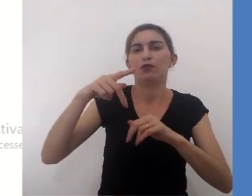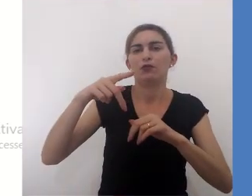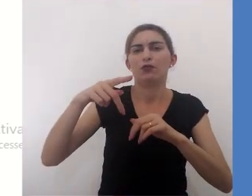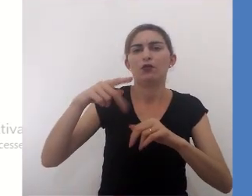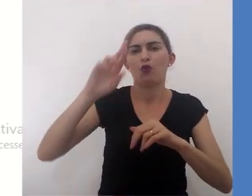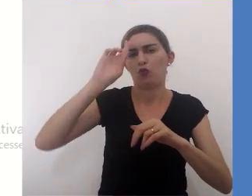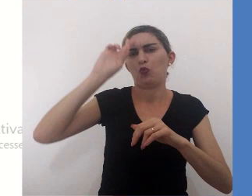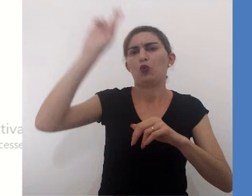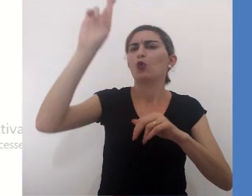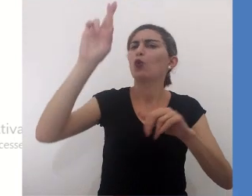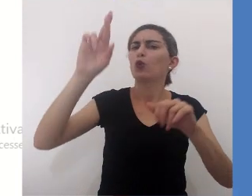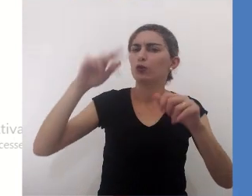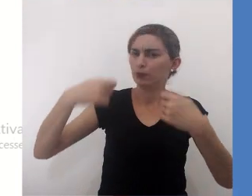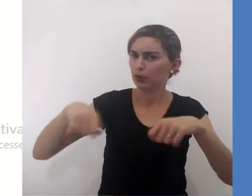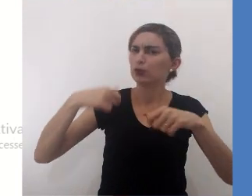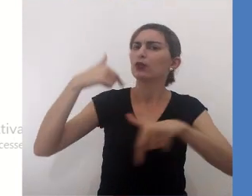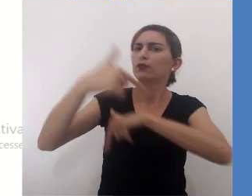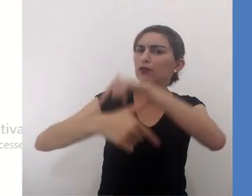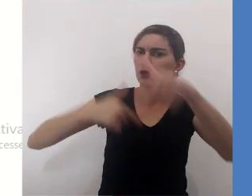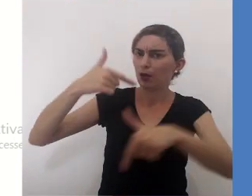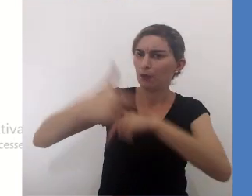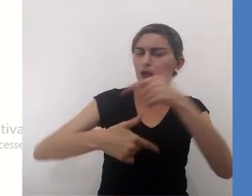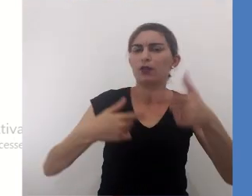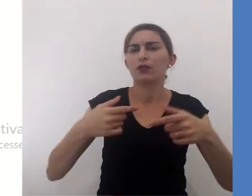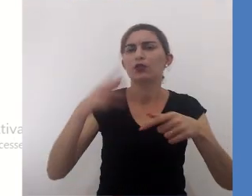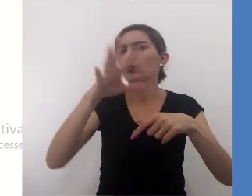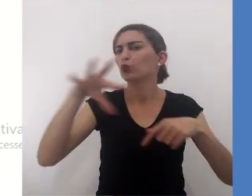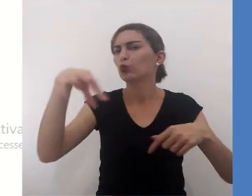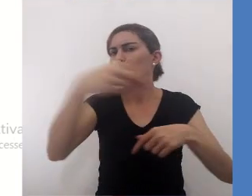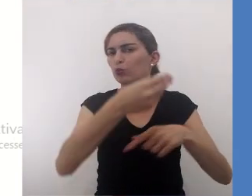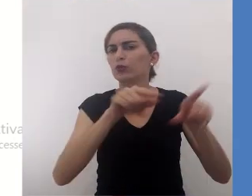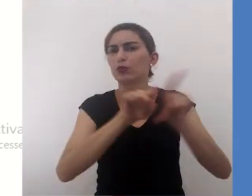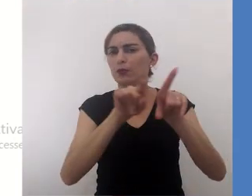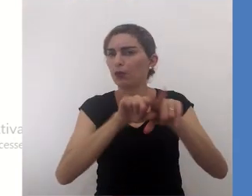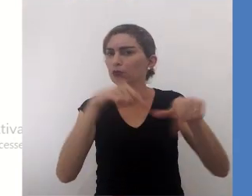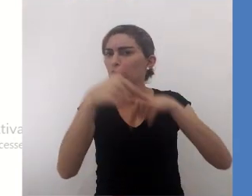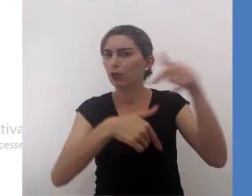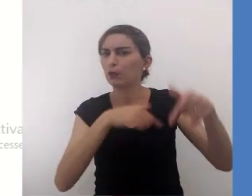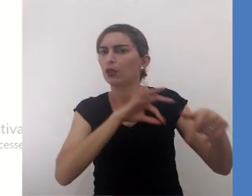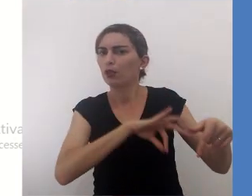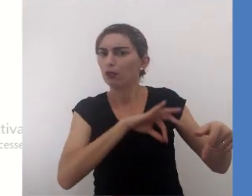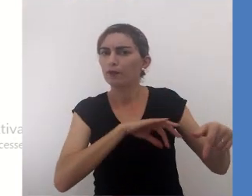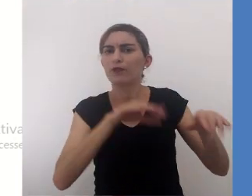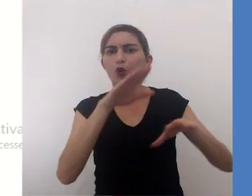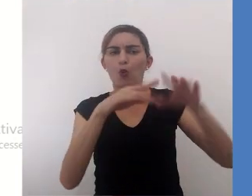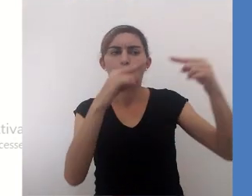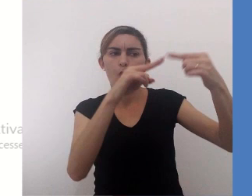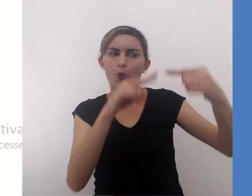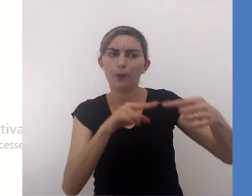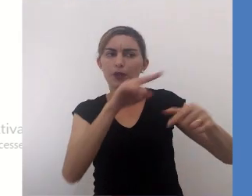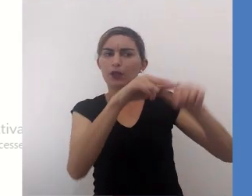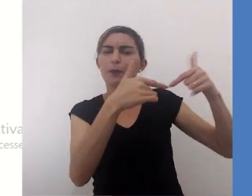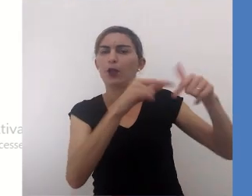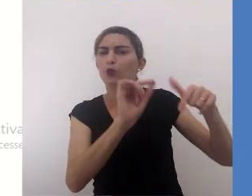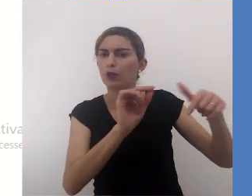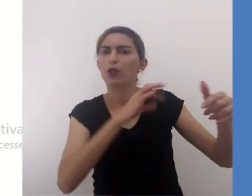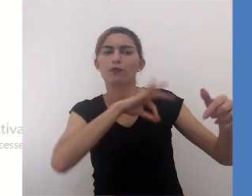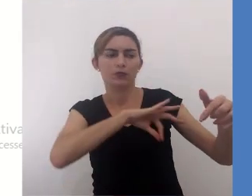Todos devem trabalhar, ser remunerados, né, de acordo com sua produção. Então, todos